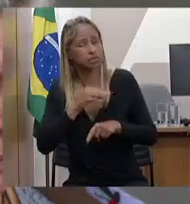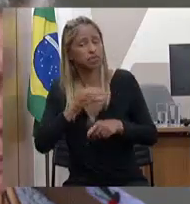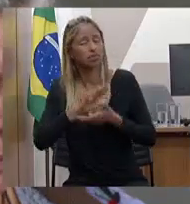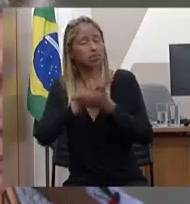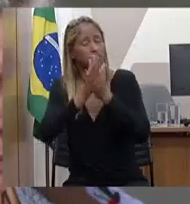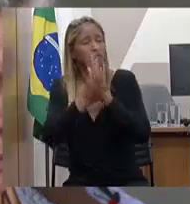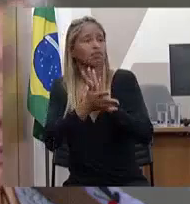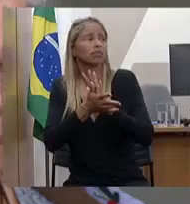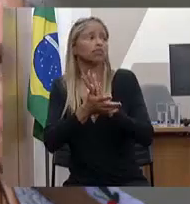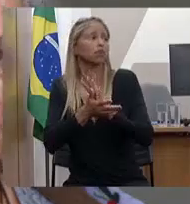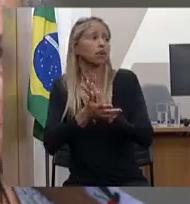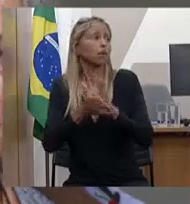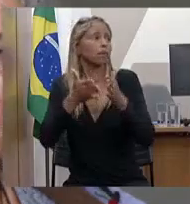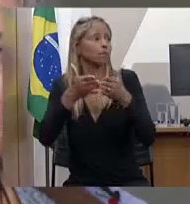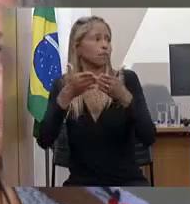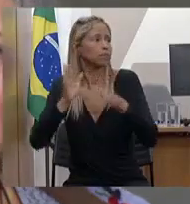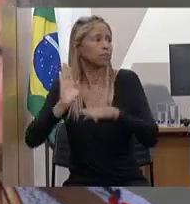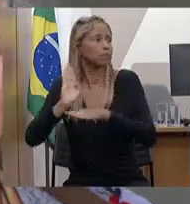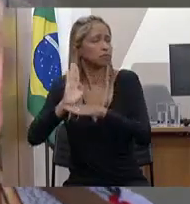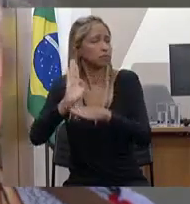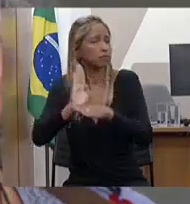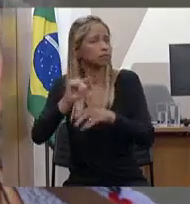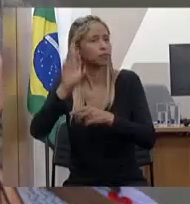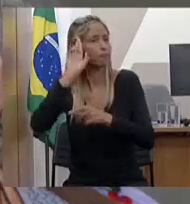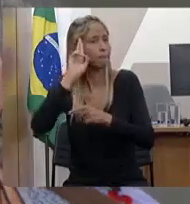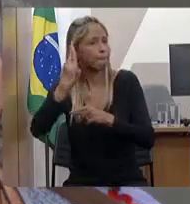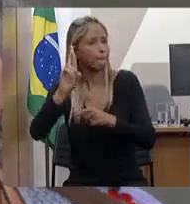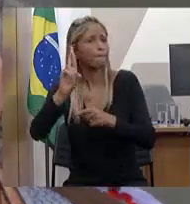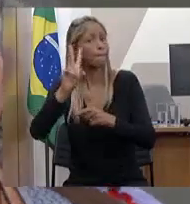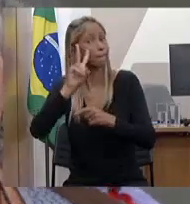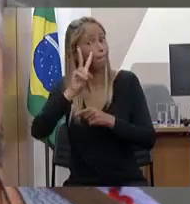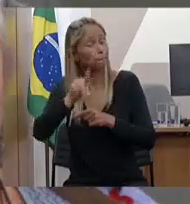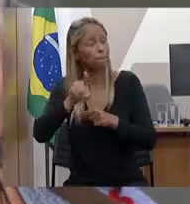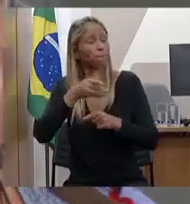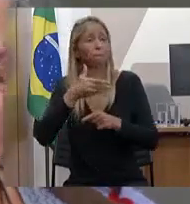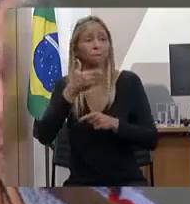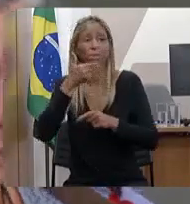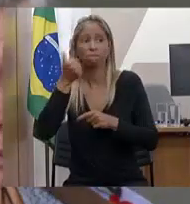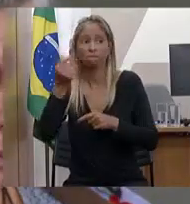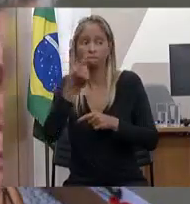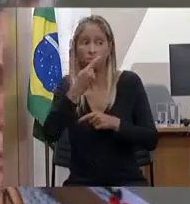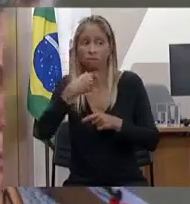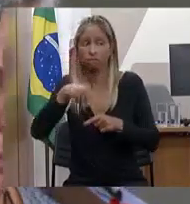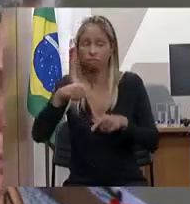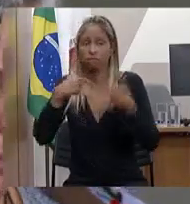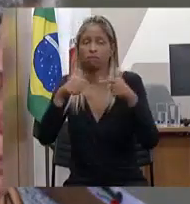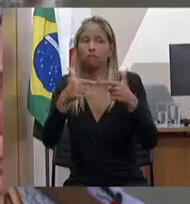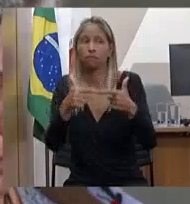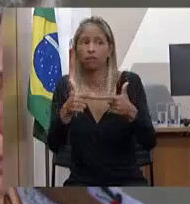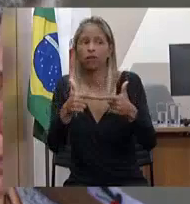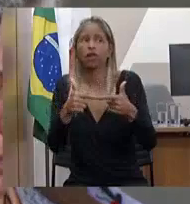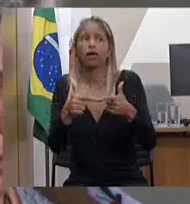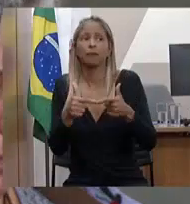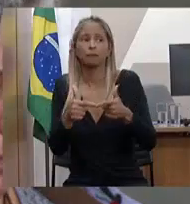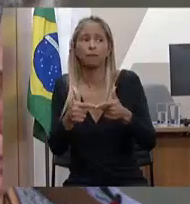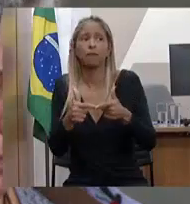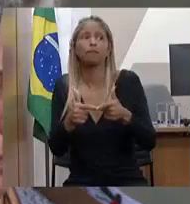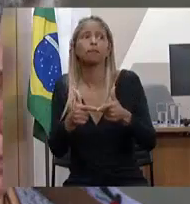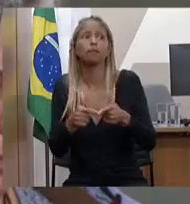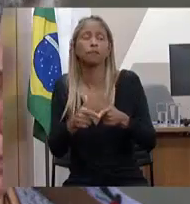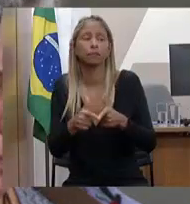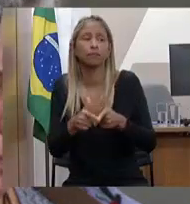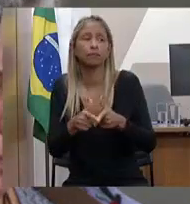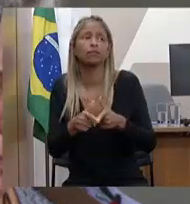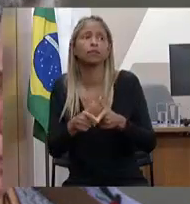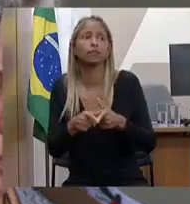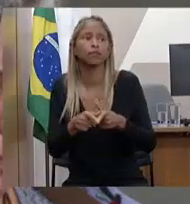gostaria muito de pedir o apoio dos Senhores que revejam melhor A nossa condição de trabalho para que isso não se agrave